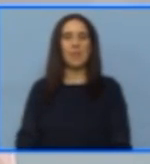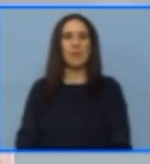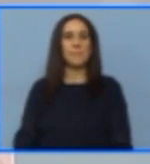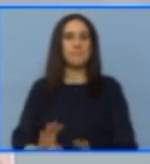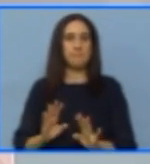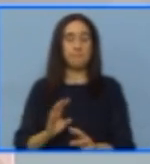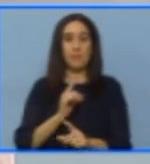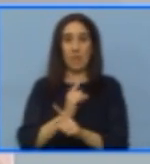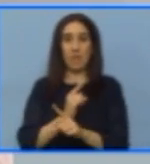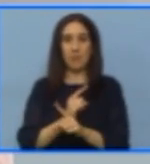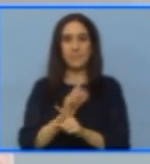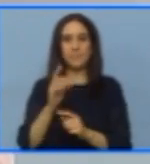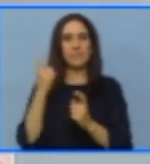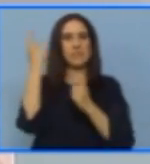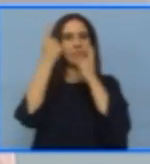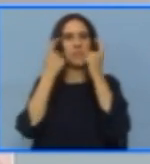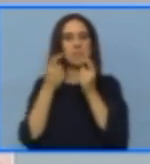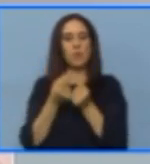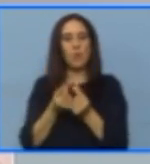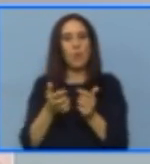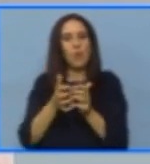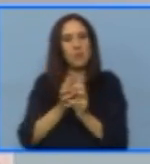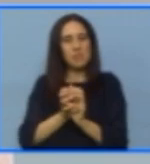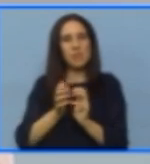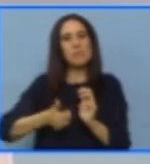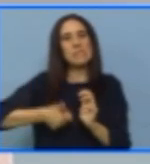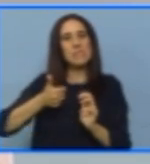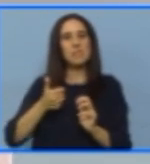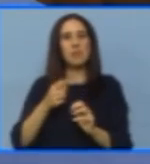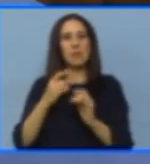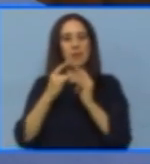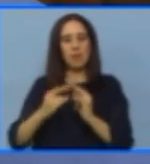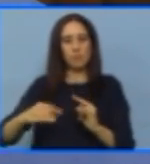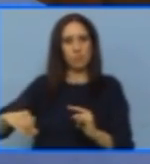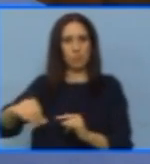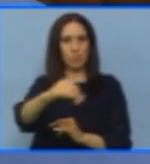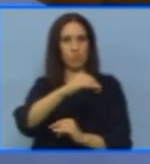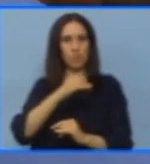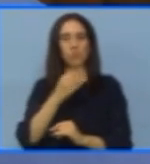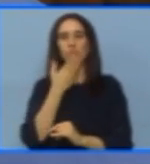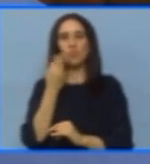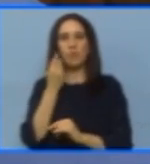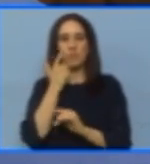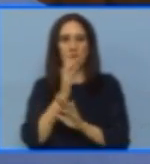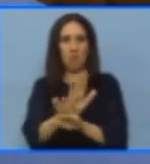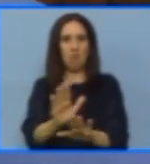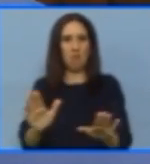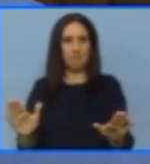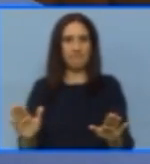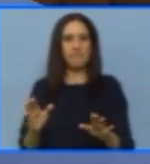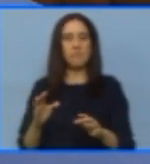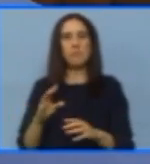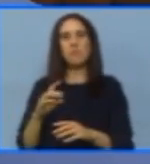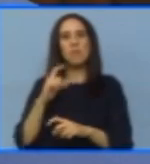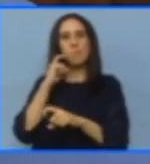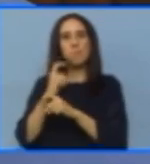A parte da reflexão e da oração será vivida também essencialmente ao nível dos campos, onde os nossos jovens estão, ao nível da patrulha, de